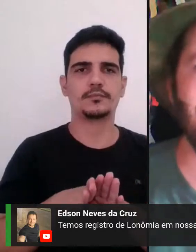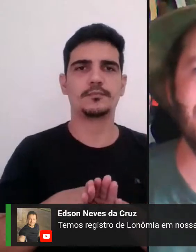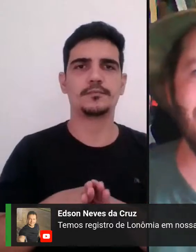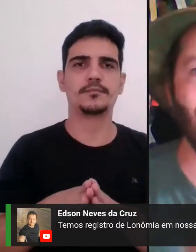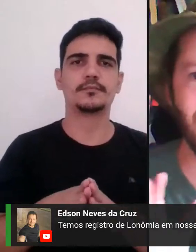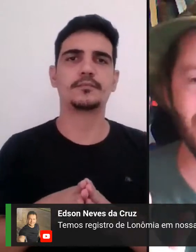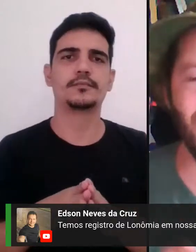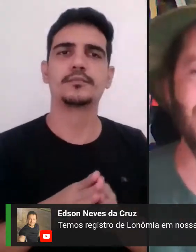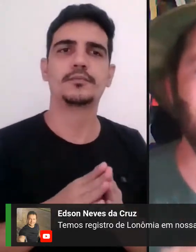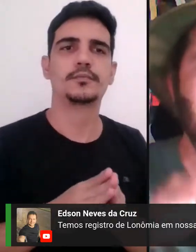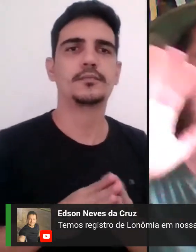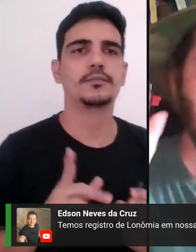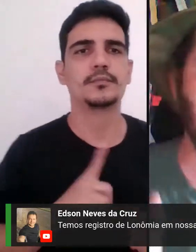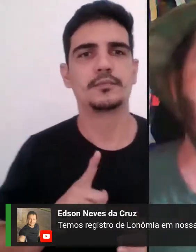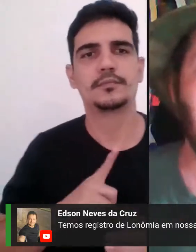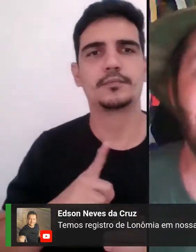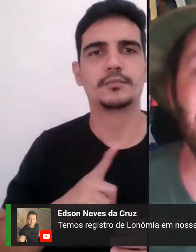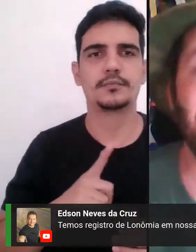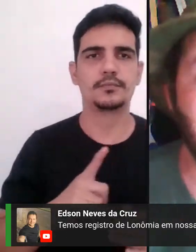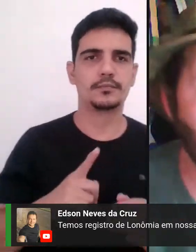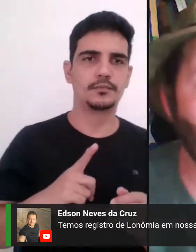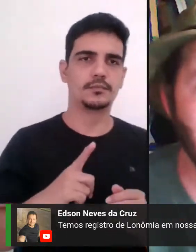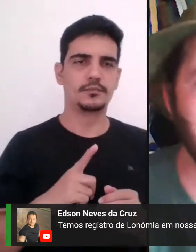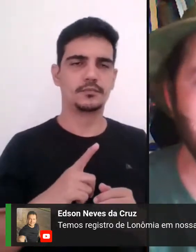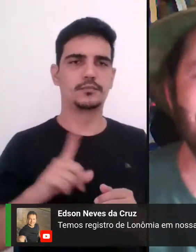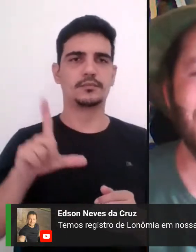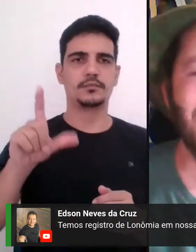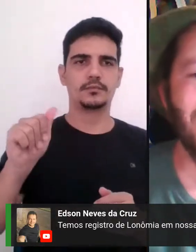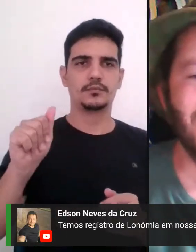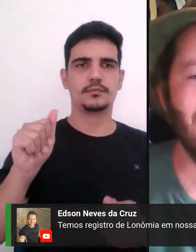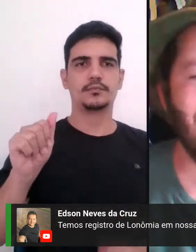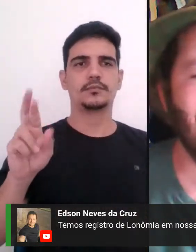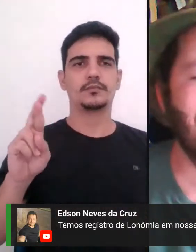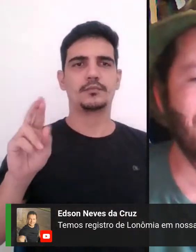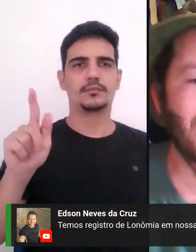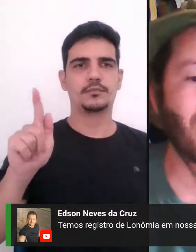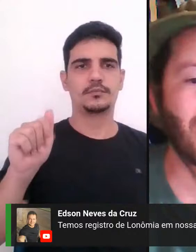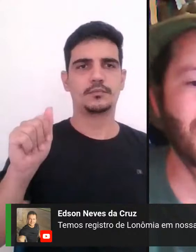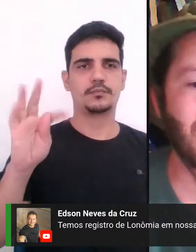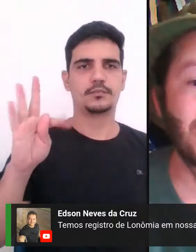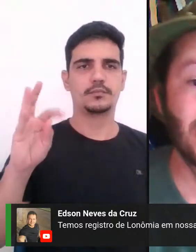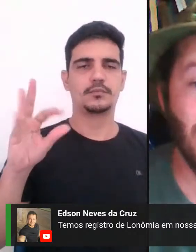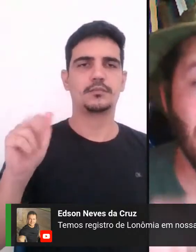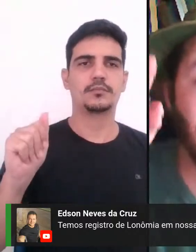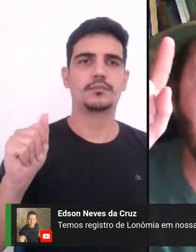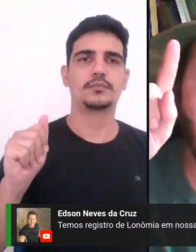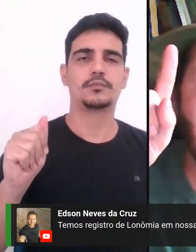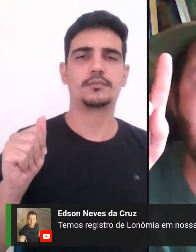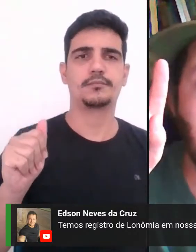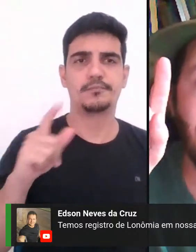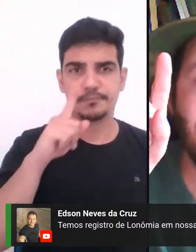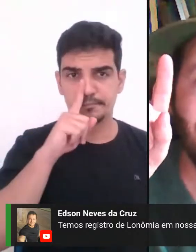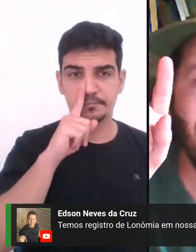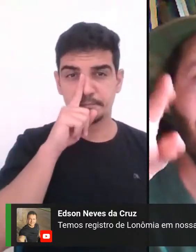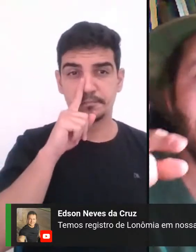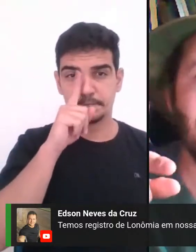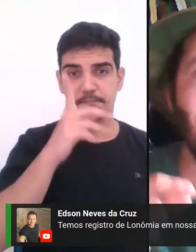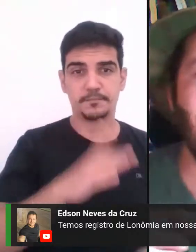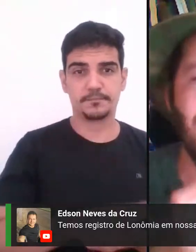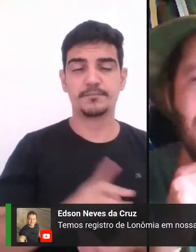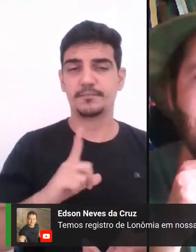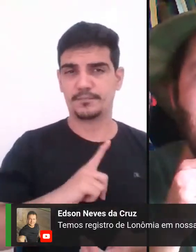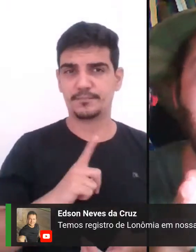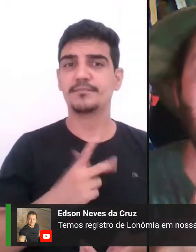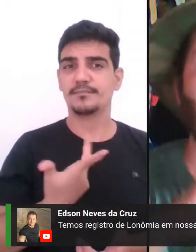algumas famílias, a Saturnídea, por exemplo, que são lagartas peçonhentas. Mas eu acredito que sim. E a gente tem acidentes, né, com